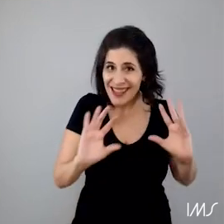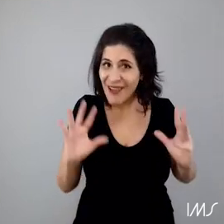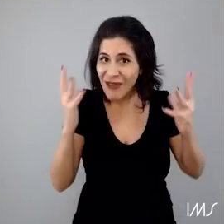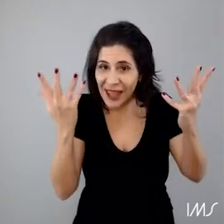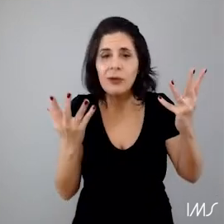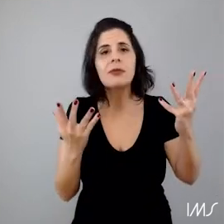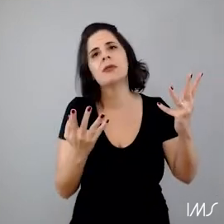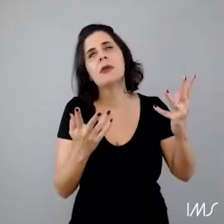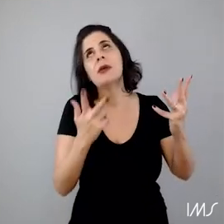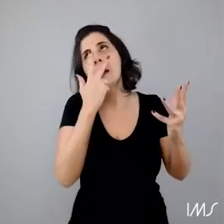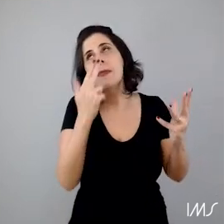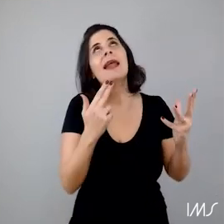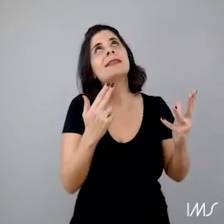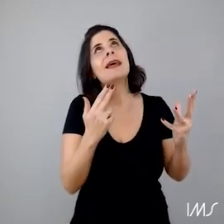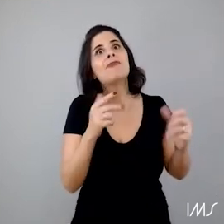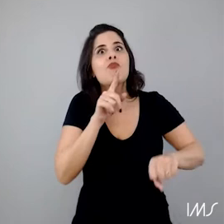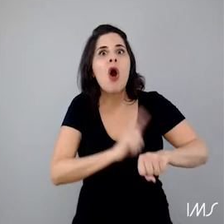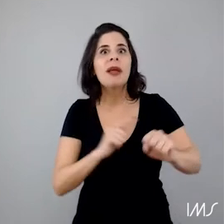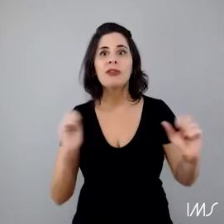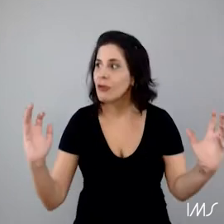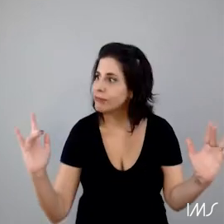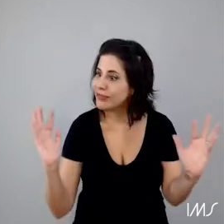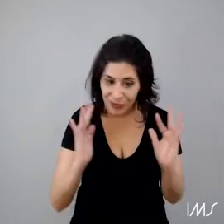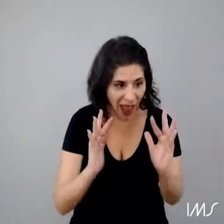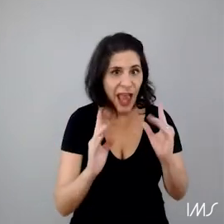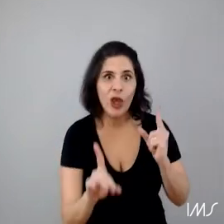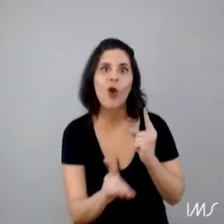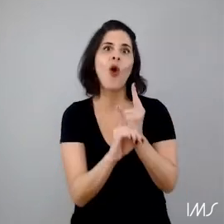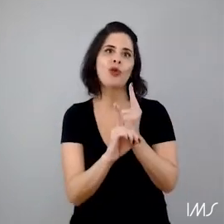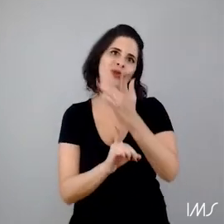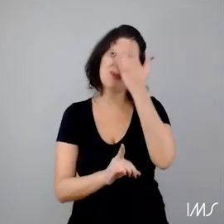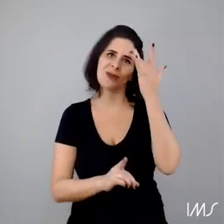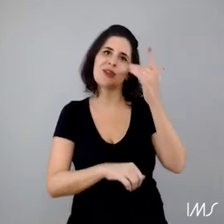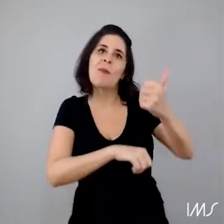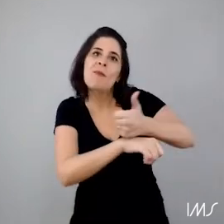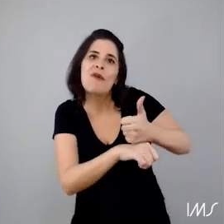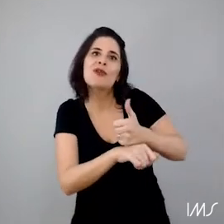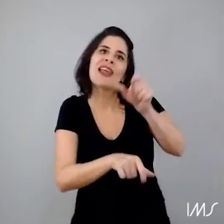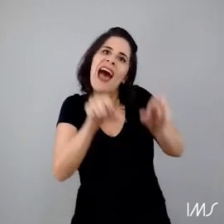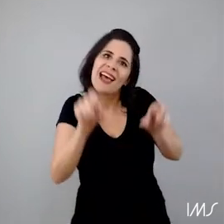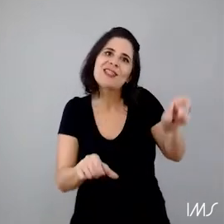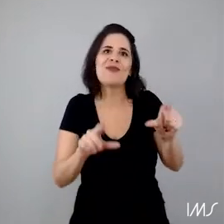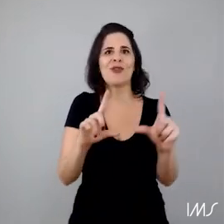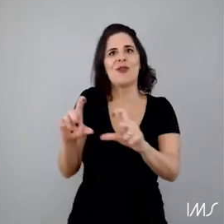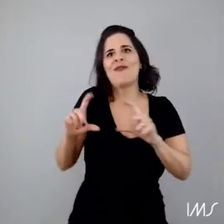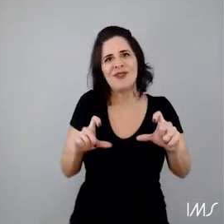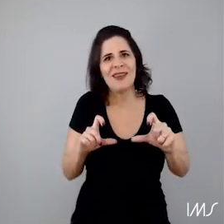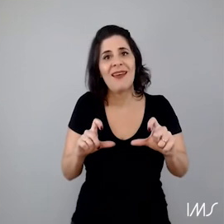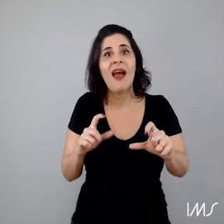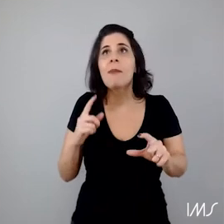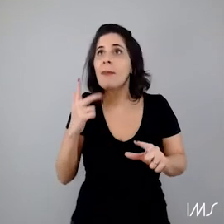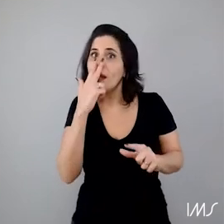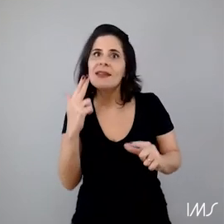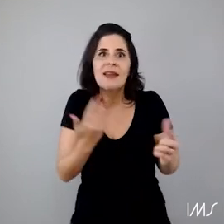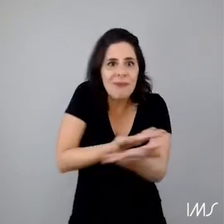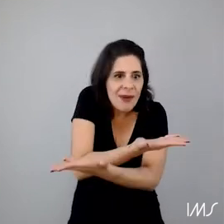que pudessem ser pontos de encontro dos fotógrafos, para conversar, trocar ideias, fazer amizades,